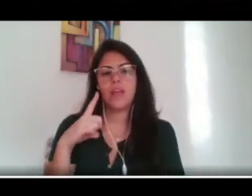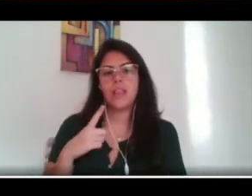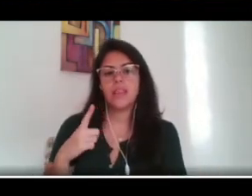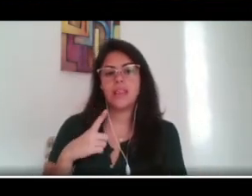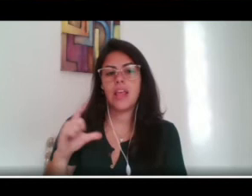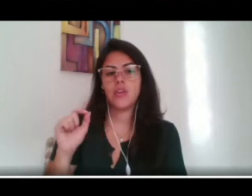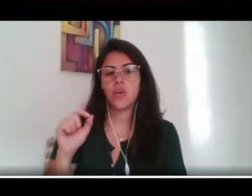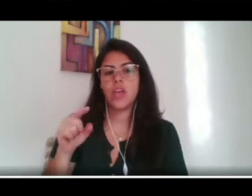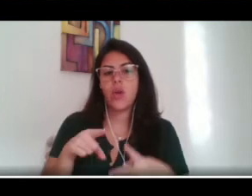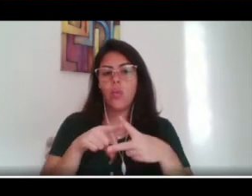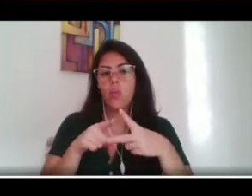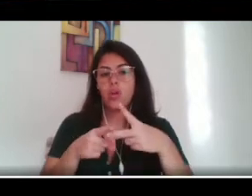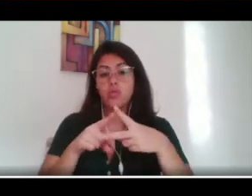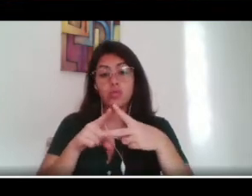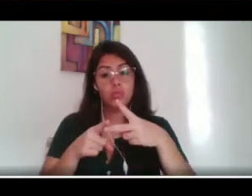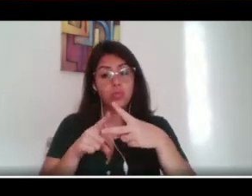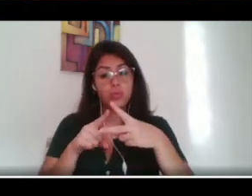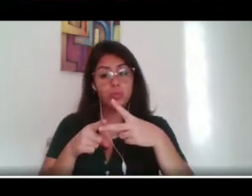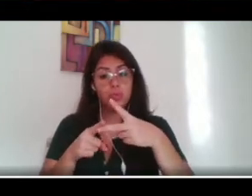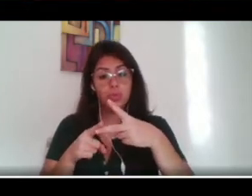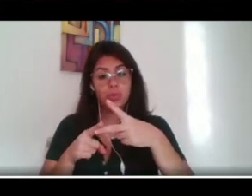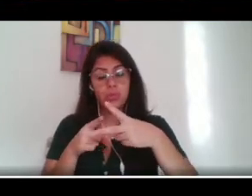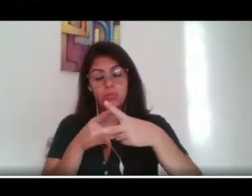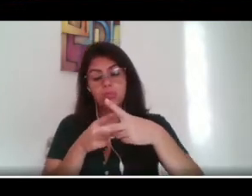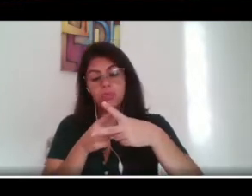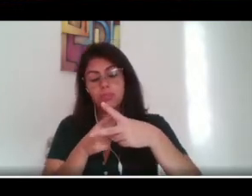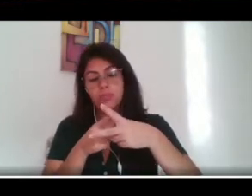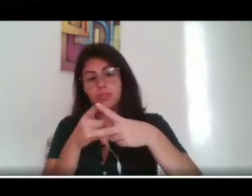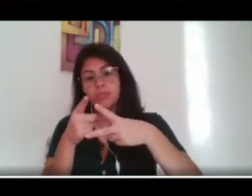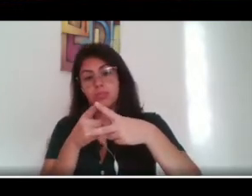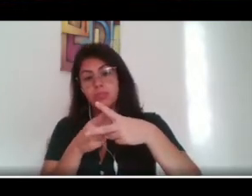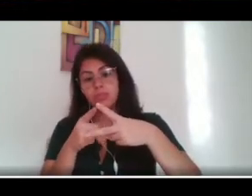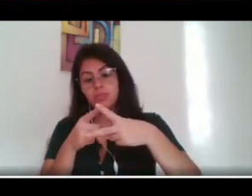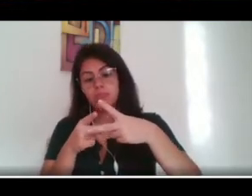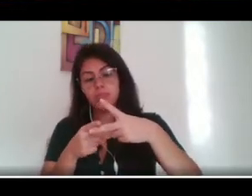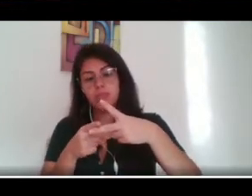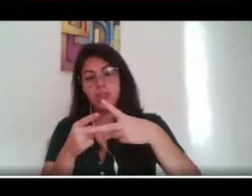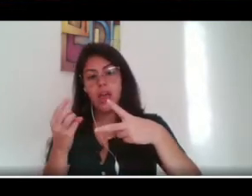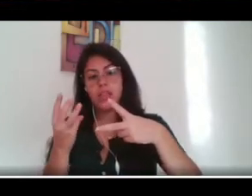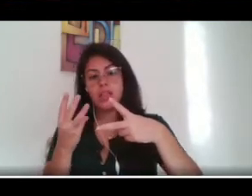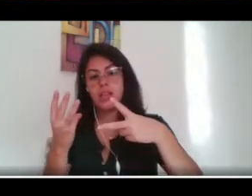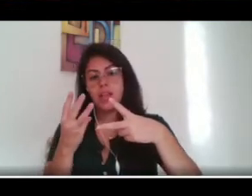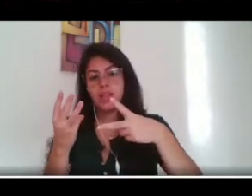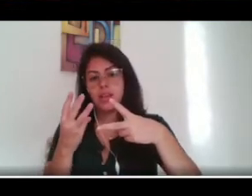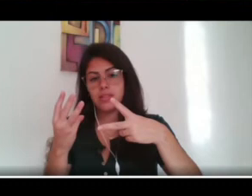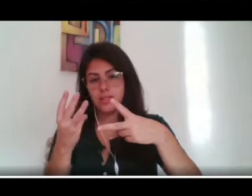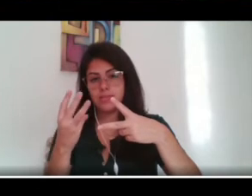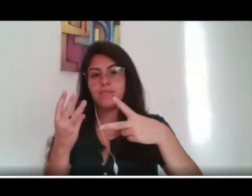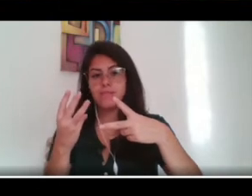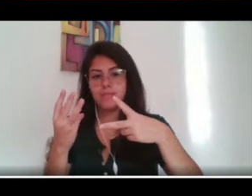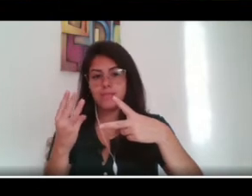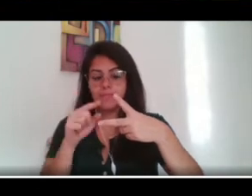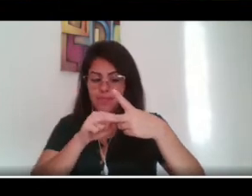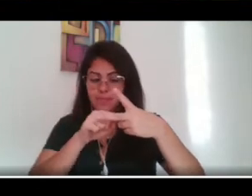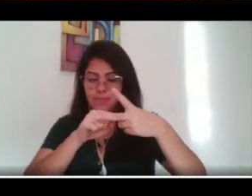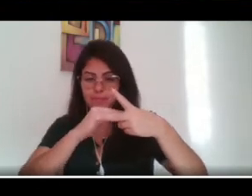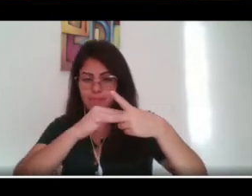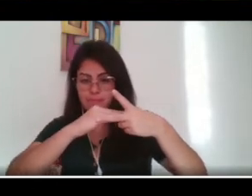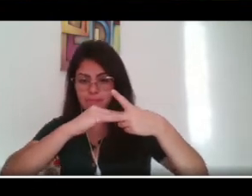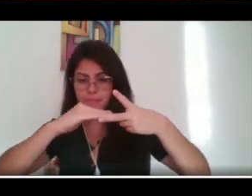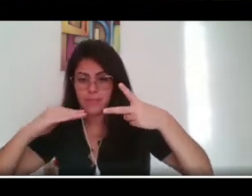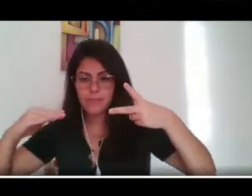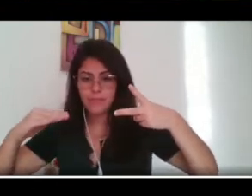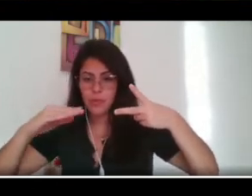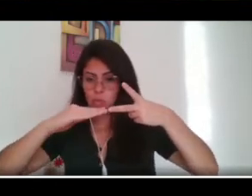θ0 de 33 graus com a horizontal, né? E aqui o meu Y0, que é o topo do edifício, é igual